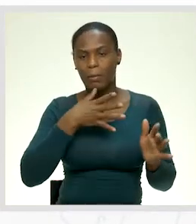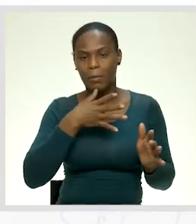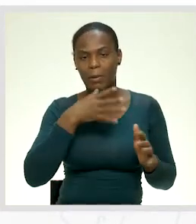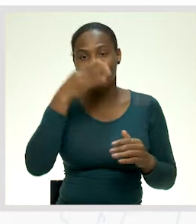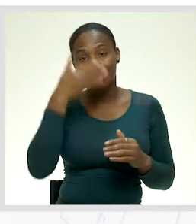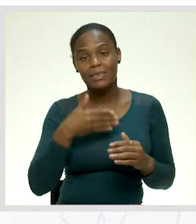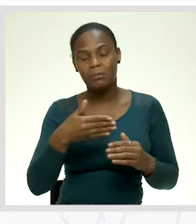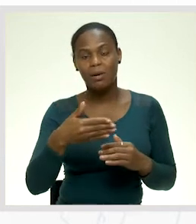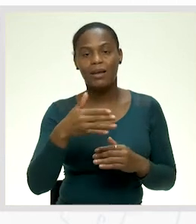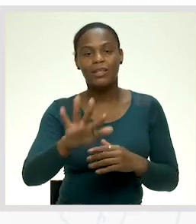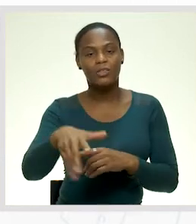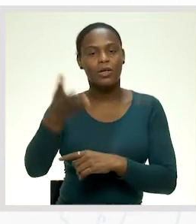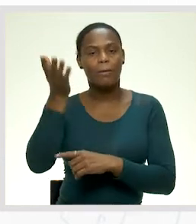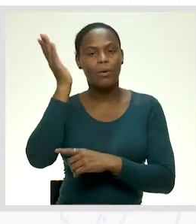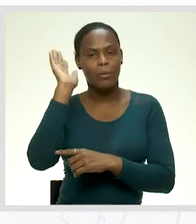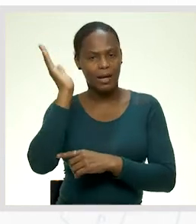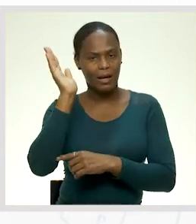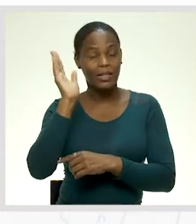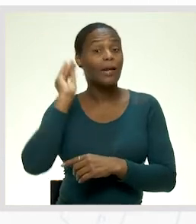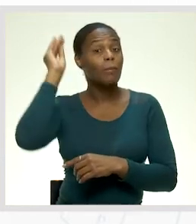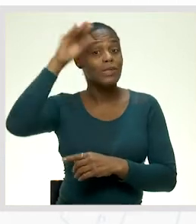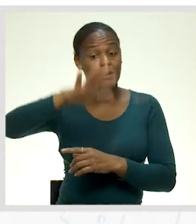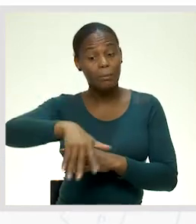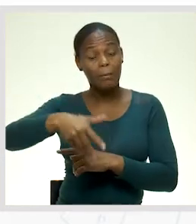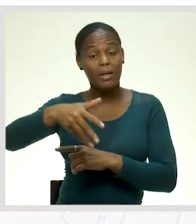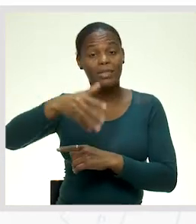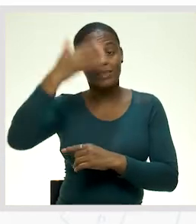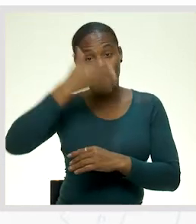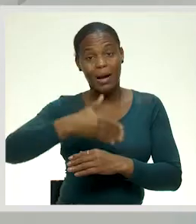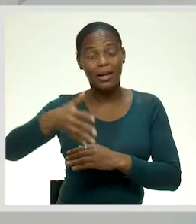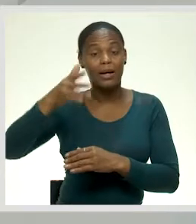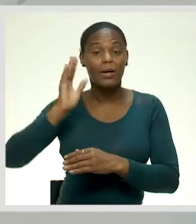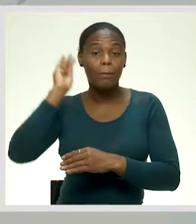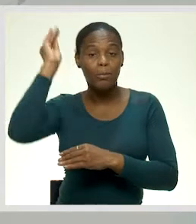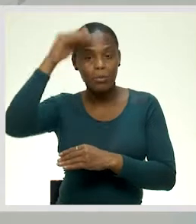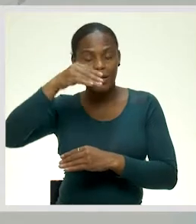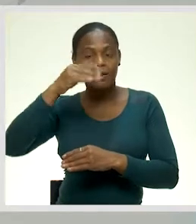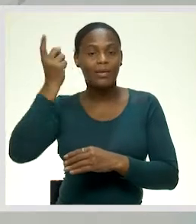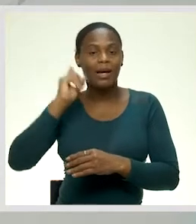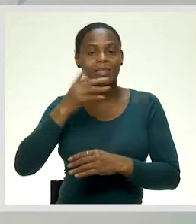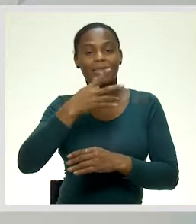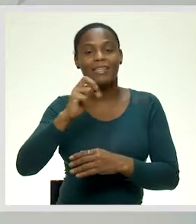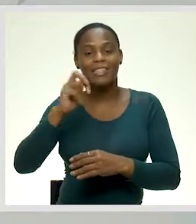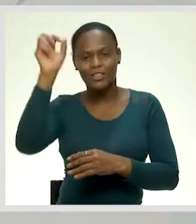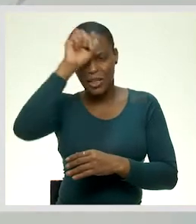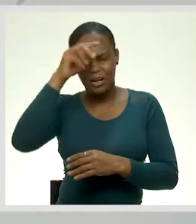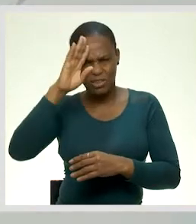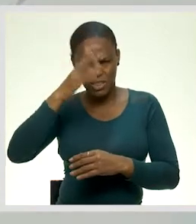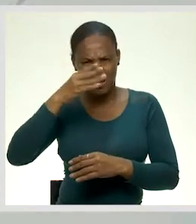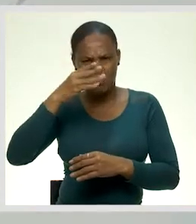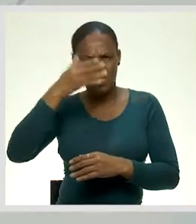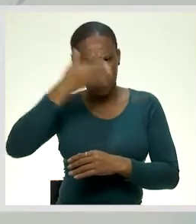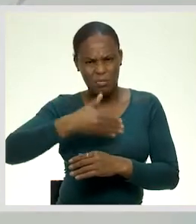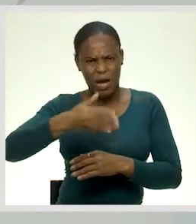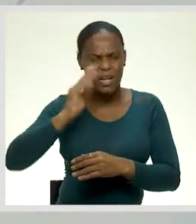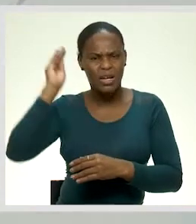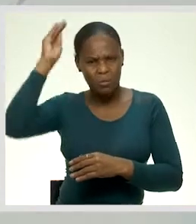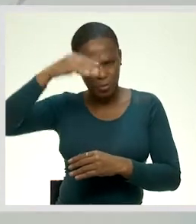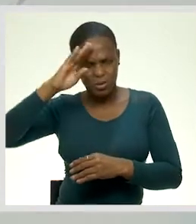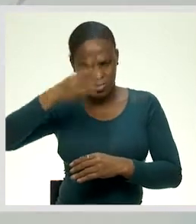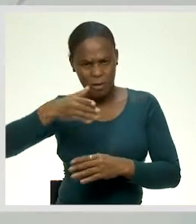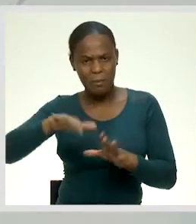República, sobre as datas 13 e 20 de janeiro. Você já sabe o que é que significa a Semana da República? Já participou alguma vez? São